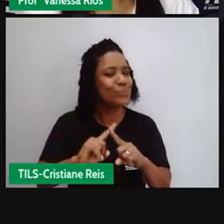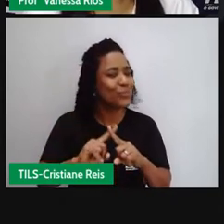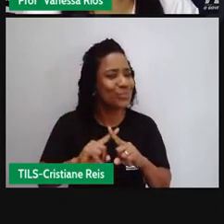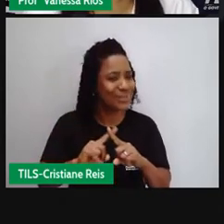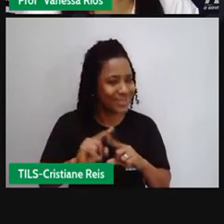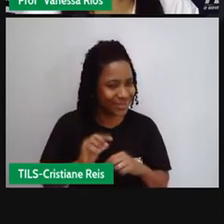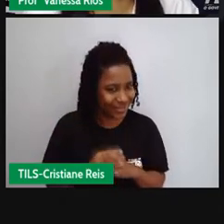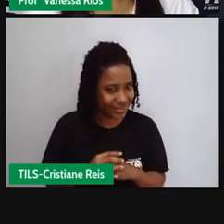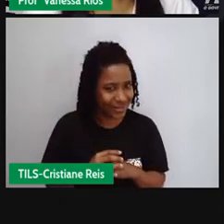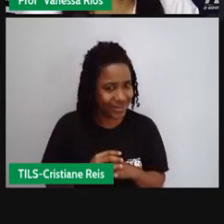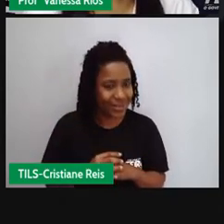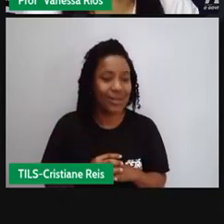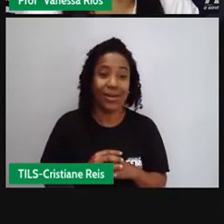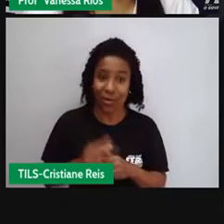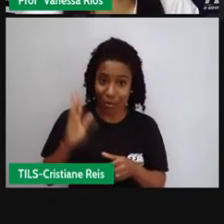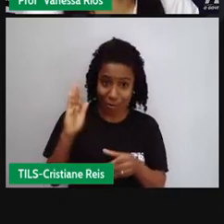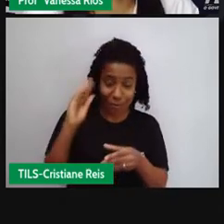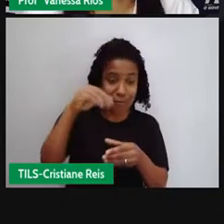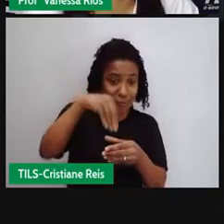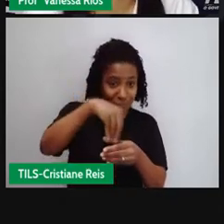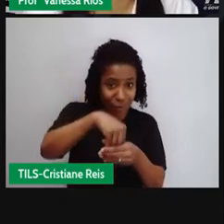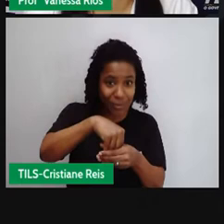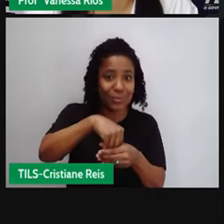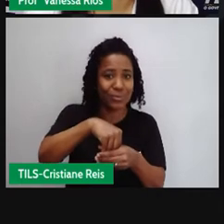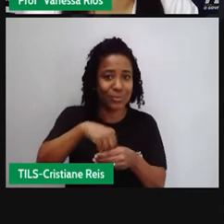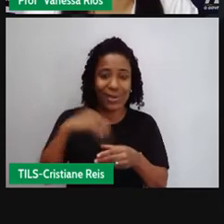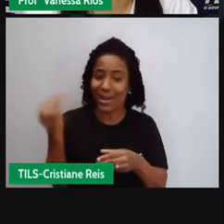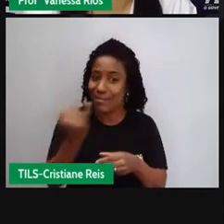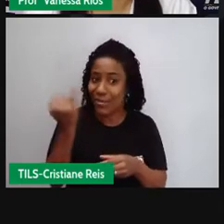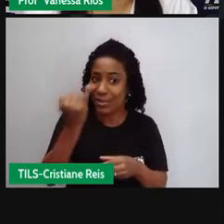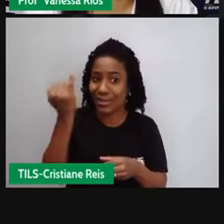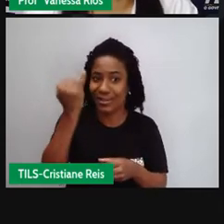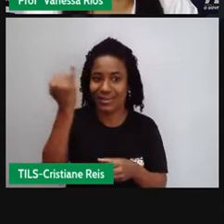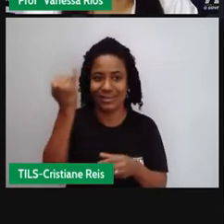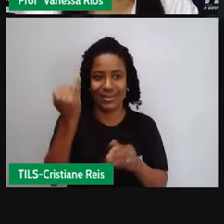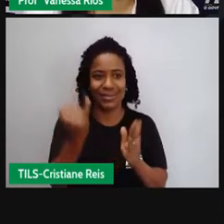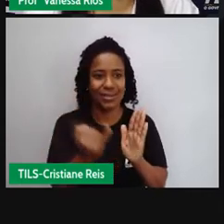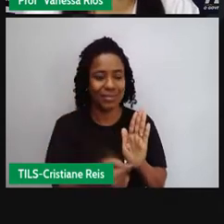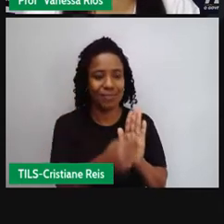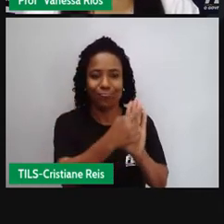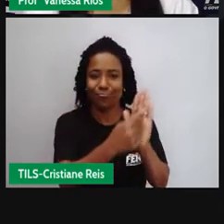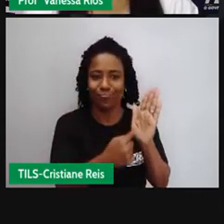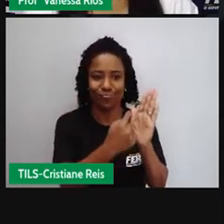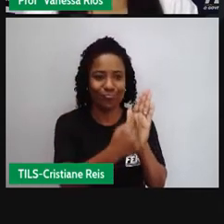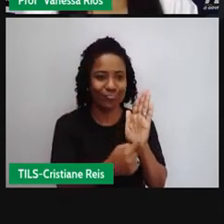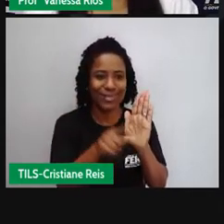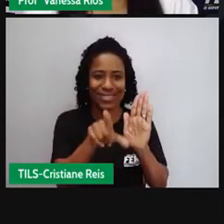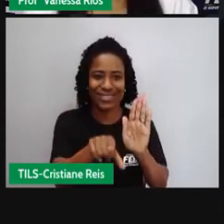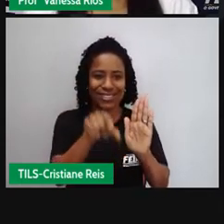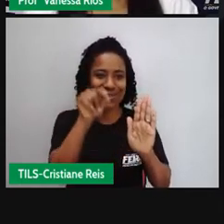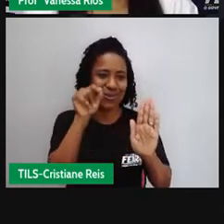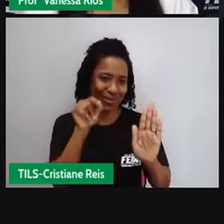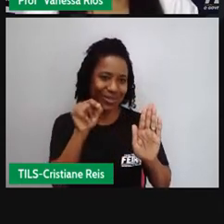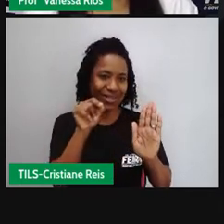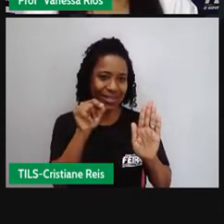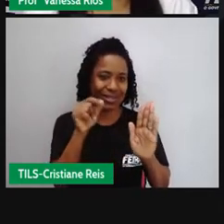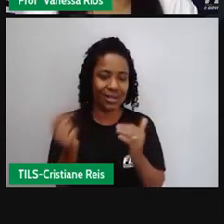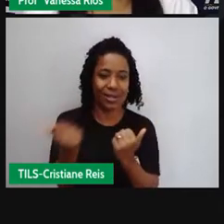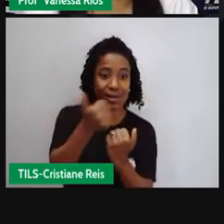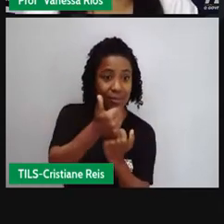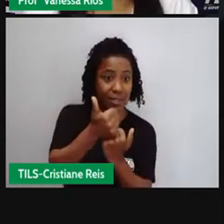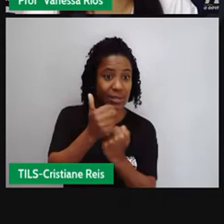instrumentos utilizados para eleições de representantes políticos ou para tomar decisões políticas,